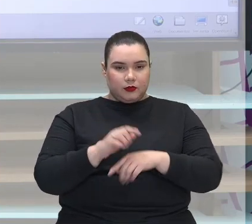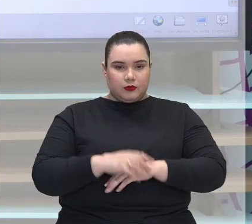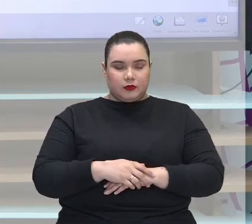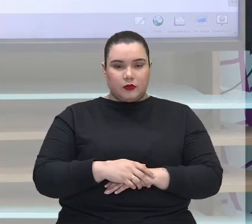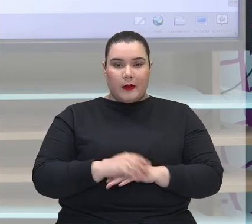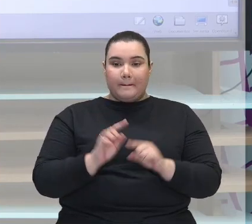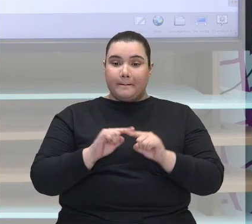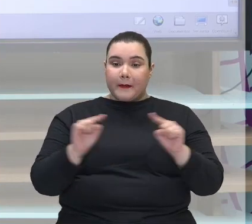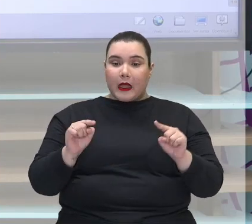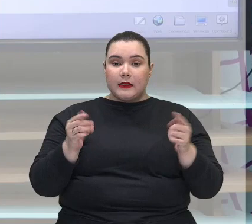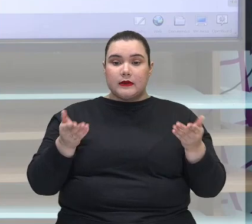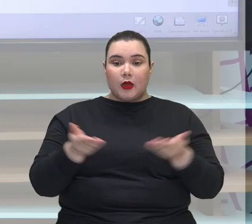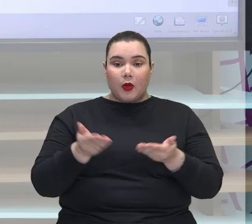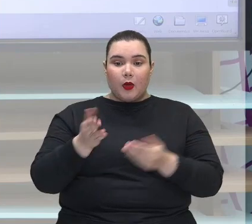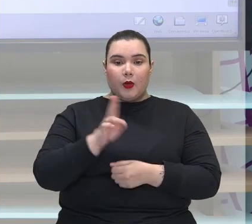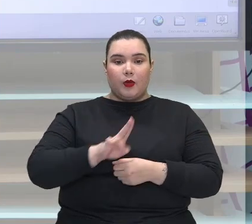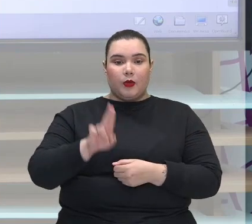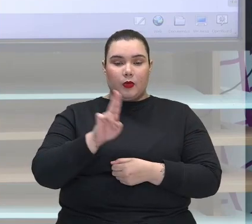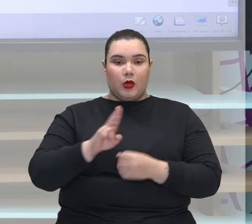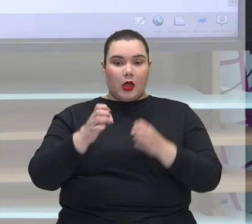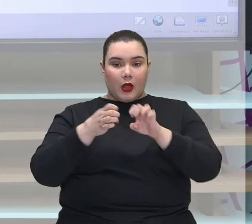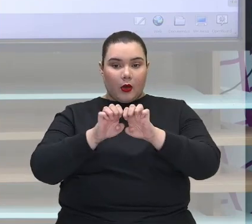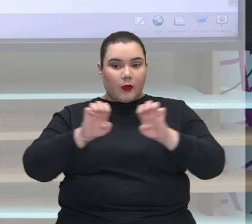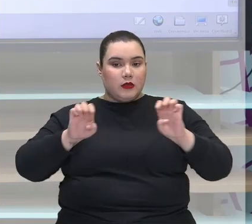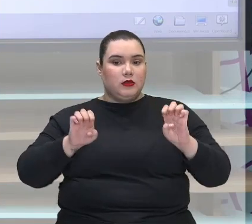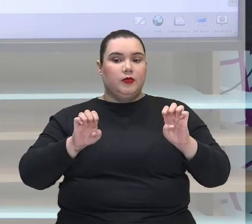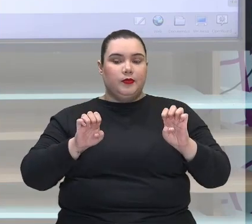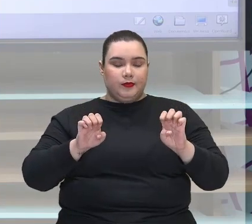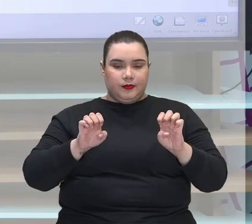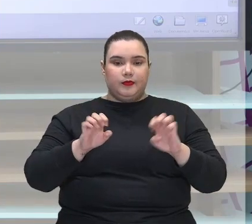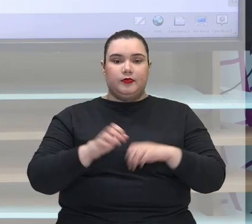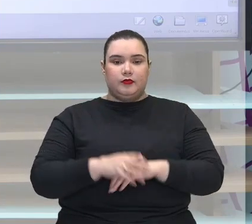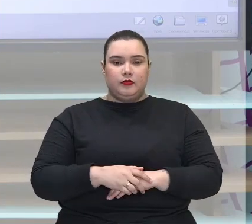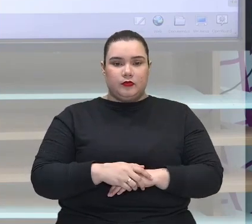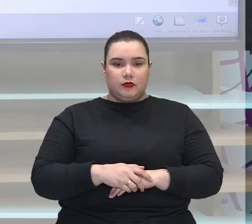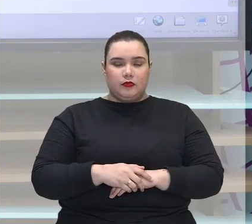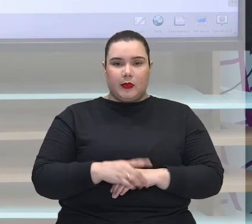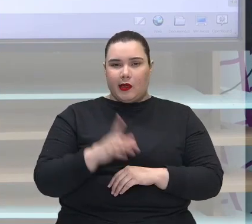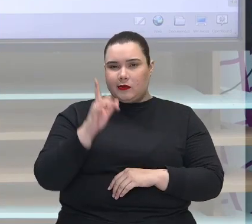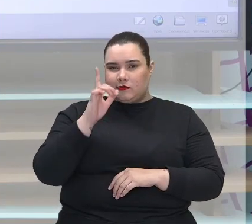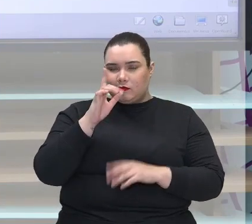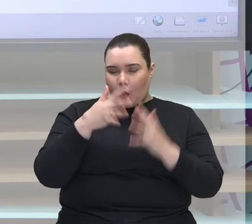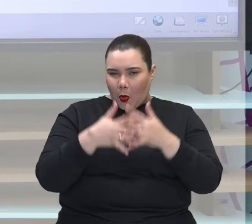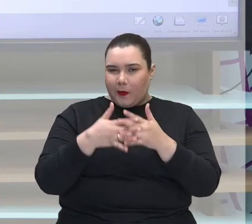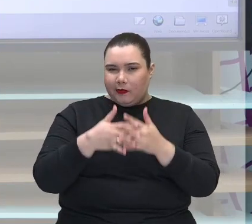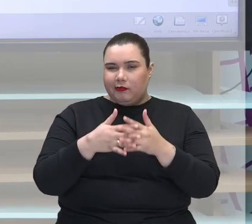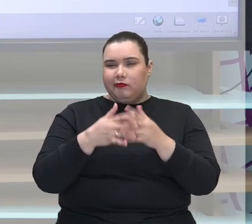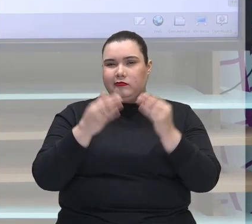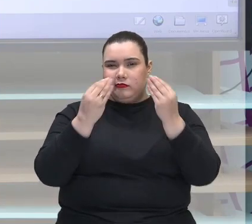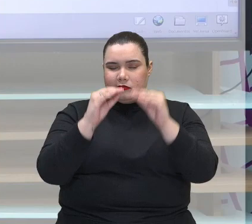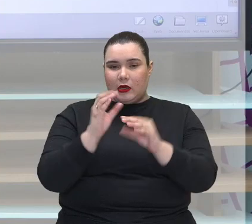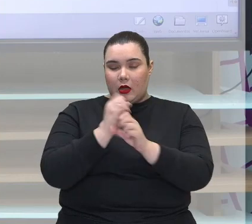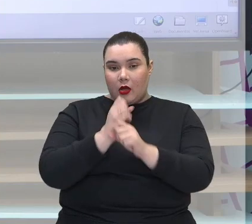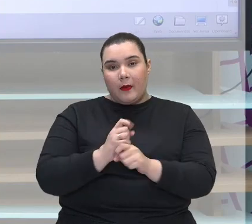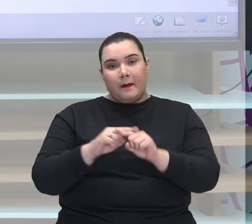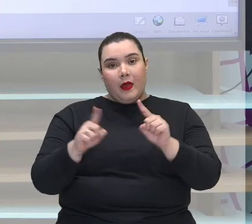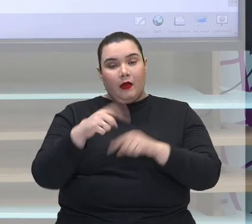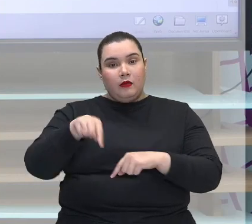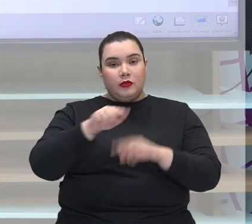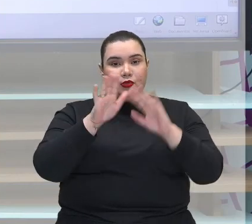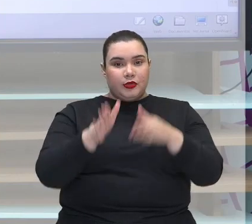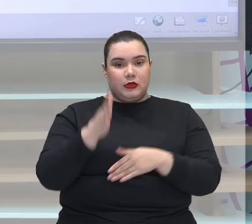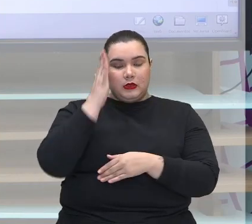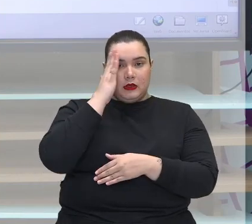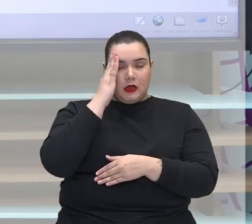Só que agora a gente vai utilizar equações. Fica um pouco mais trabalhoso, mas aí, como vocês já sabem como que faz